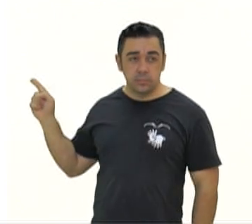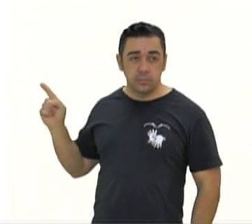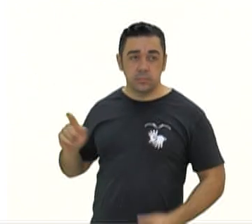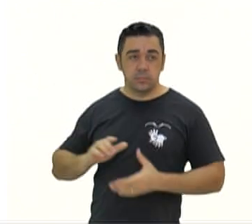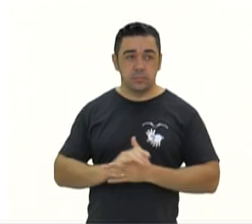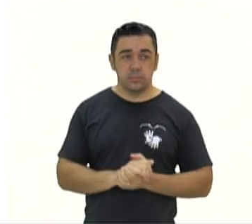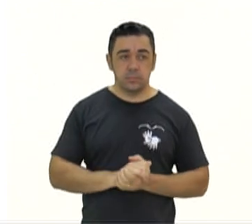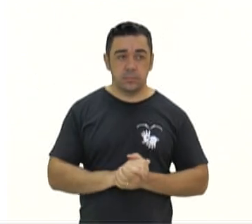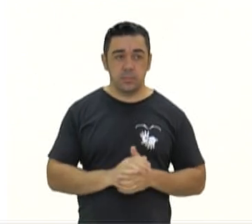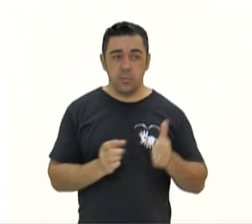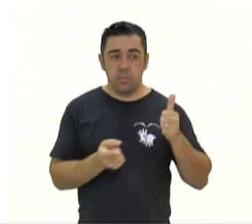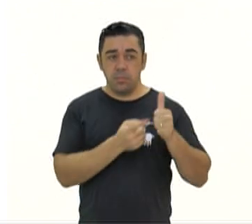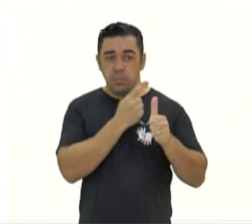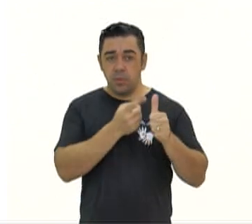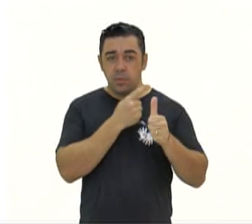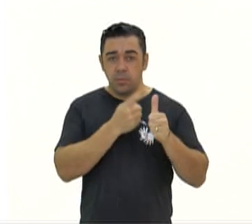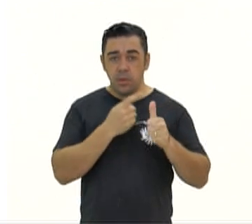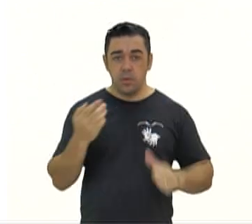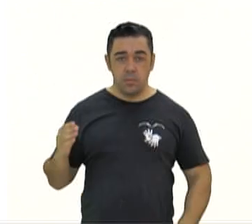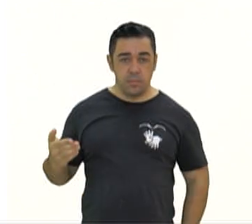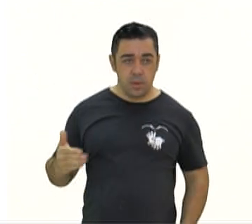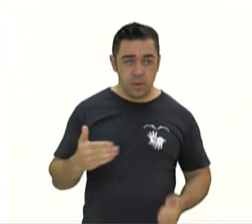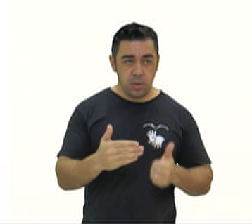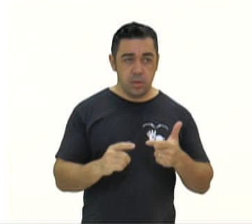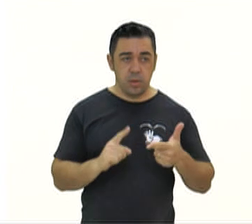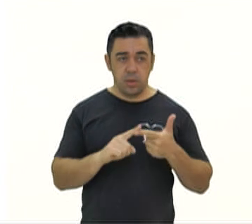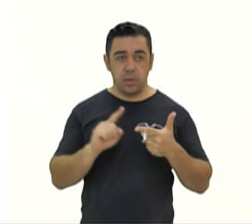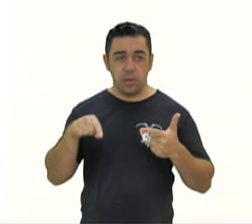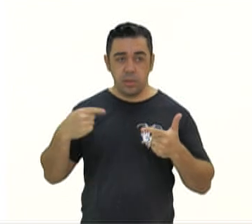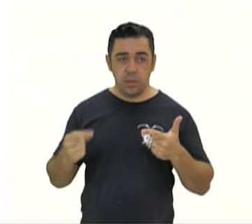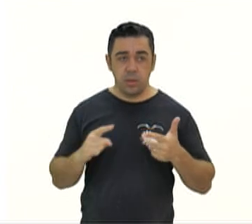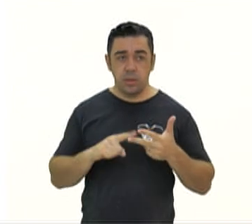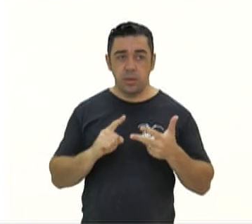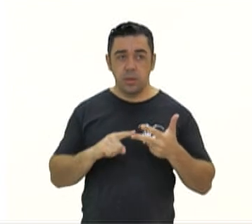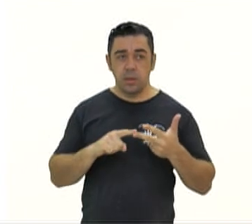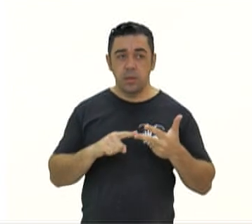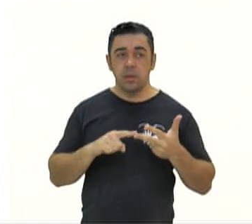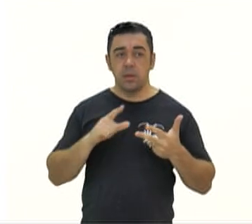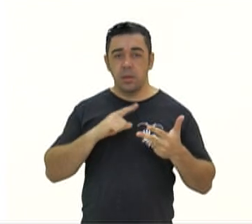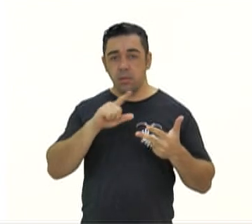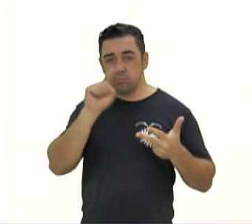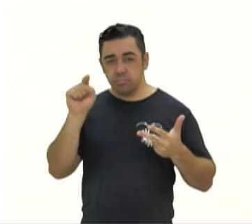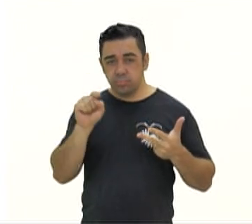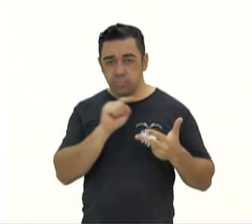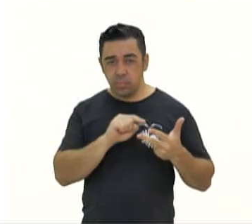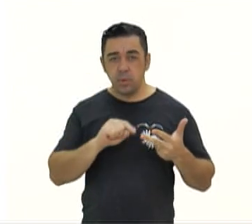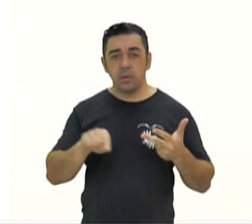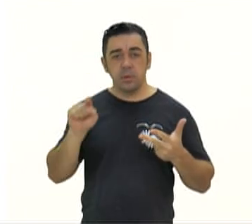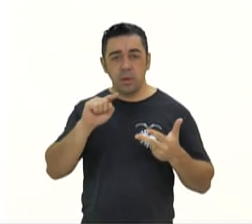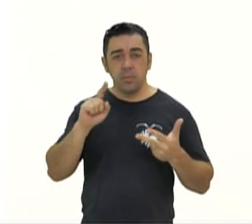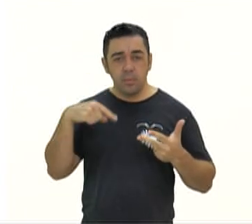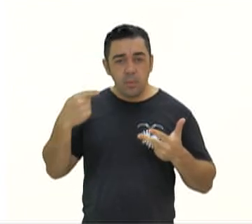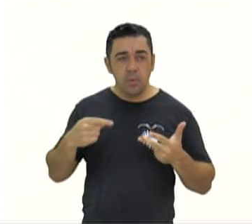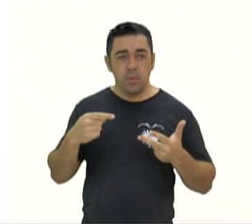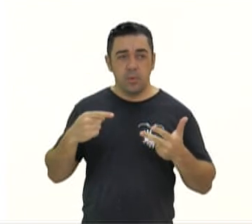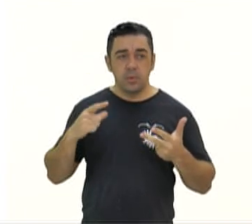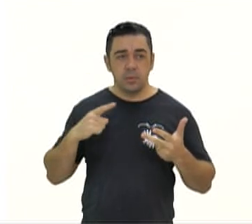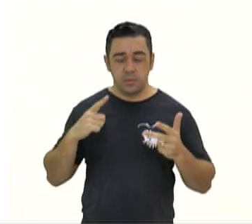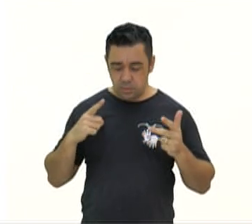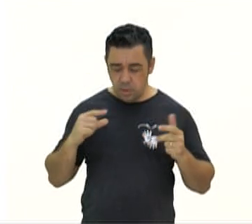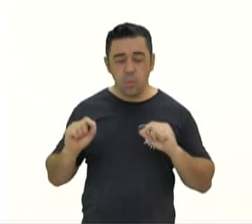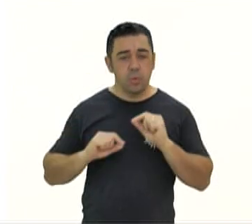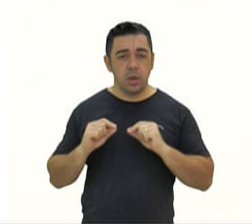então. Esse primeiro aqui, um peixe, depois um anfíbio, um réptil, uma ave e um humano. Se a gente olhar o início